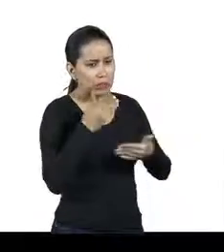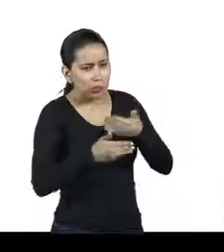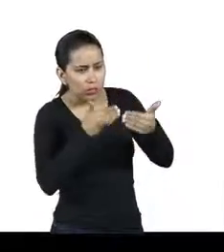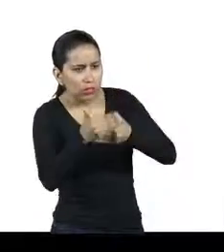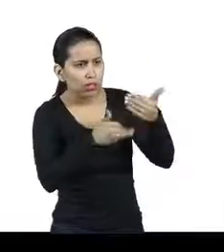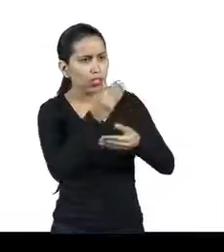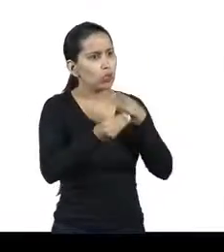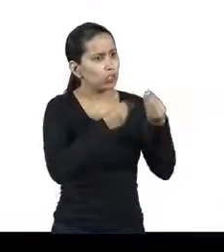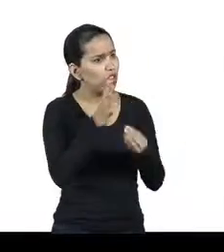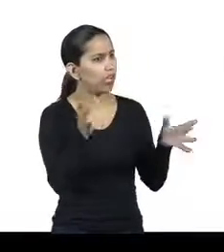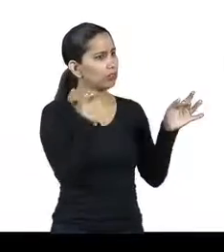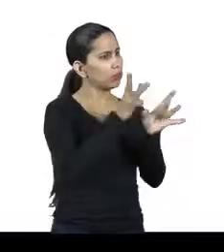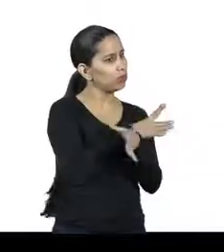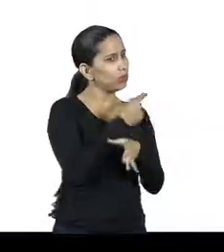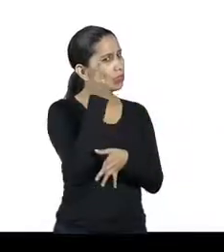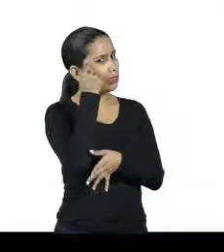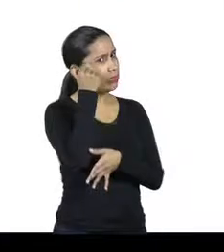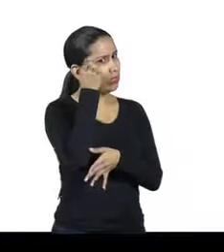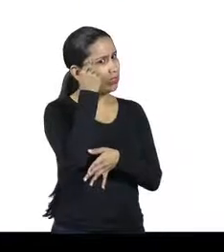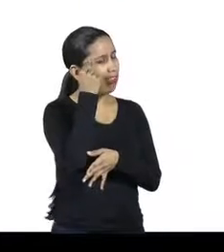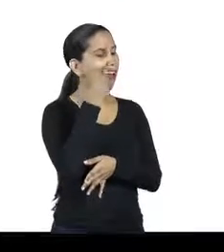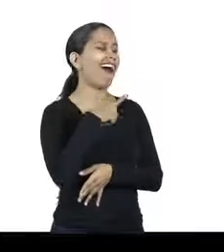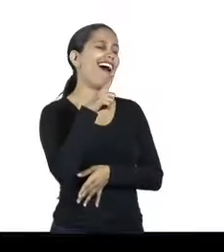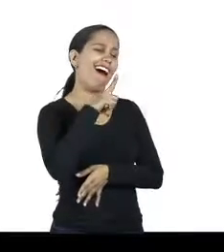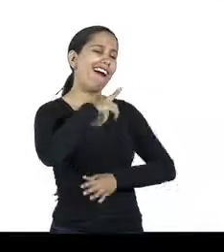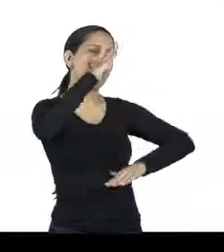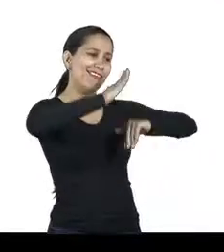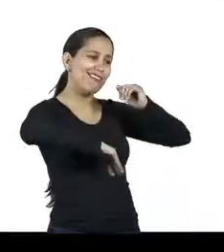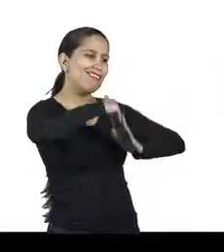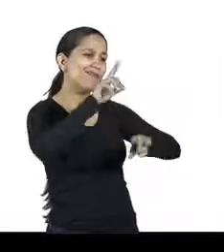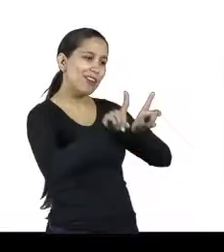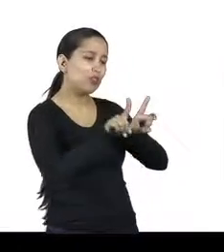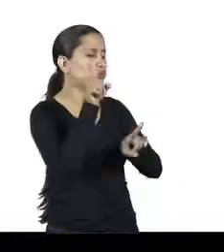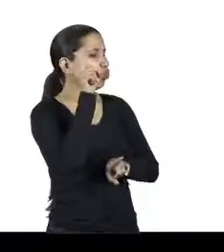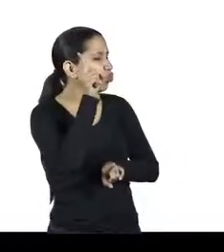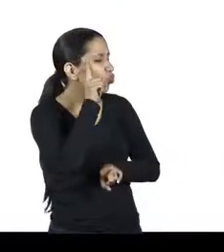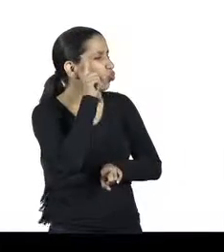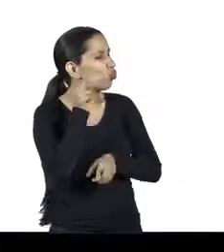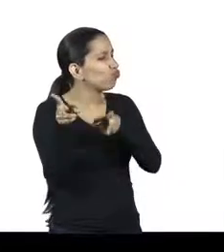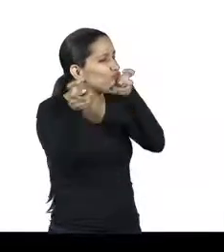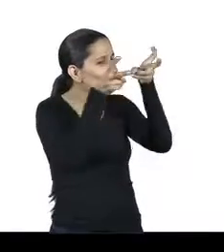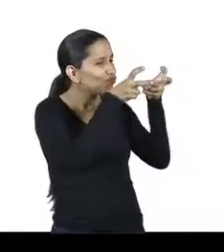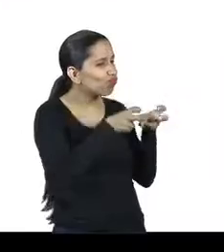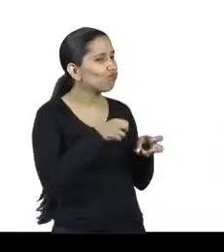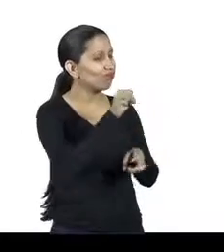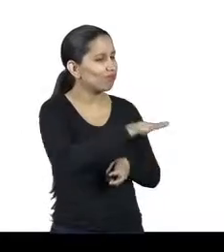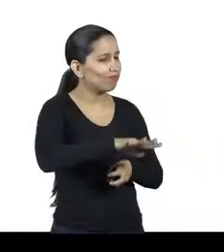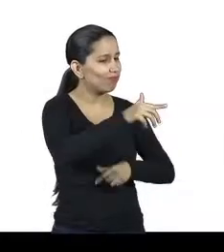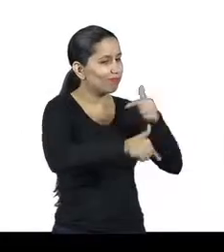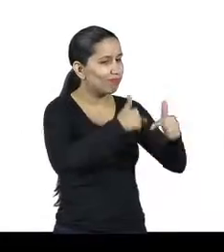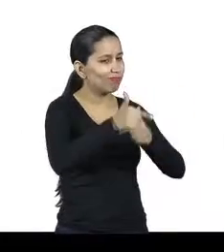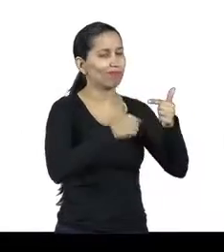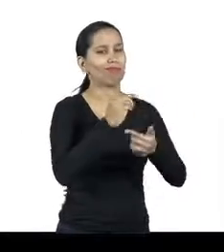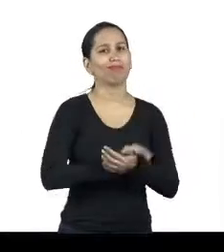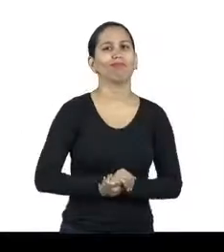em andamento, se foi concluído. E o melhor, ele pode ver isso na prática, no seu dia a dia, no ambiente de trabalho.